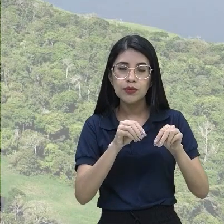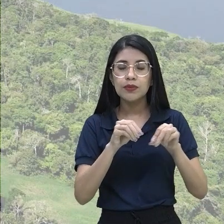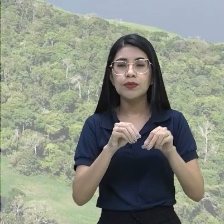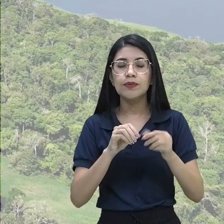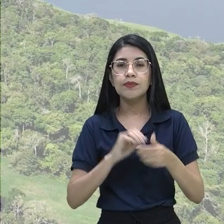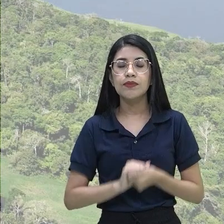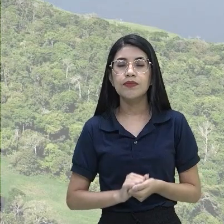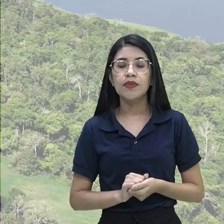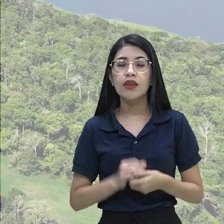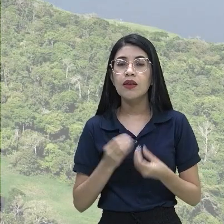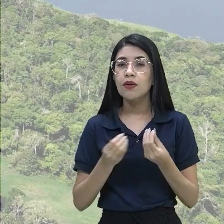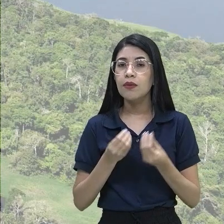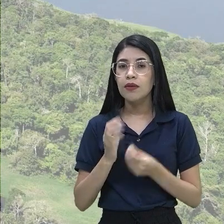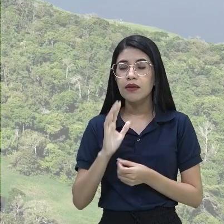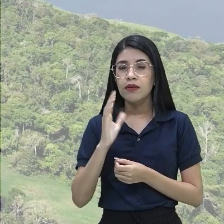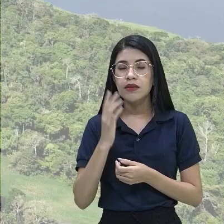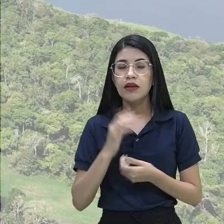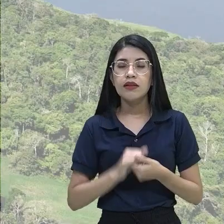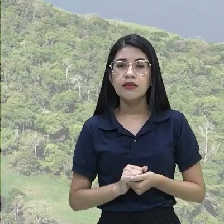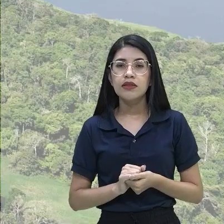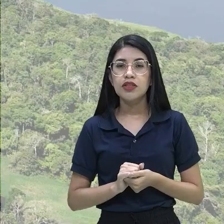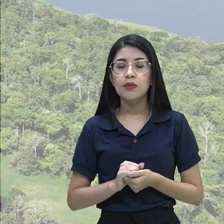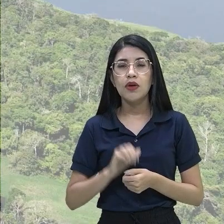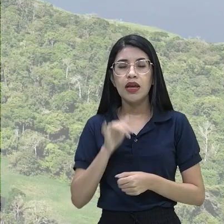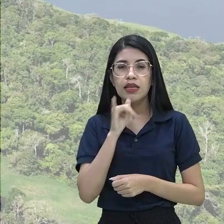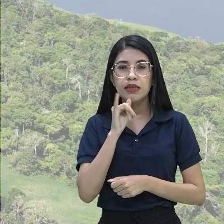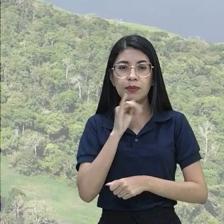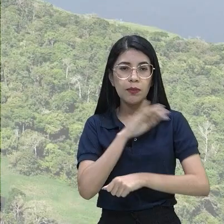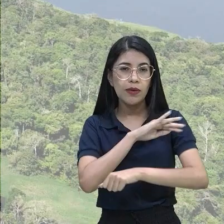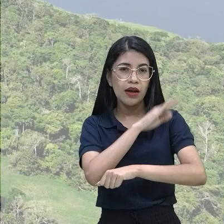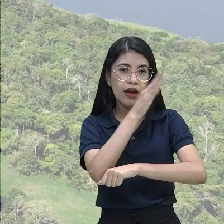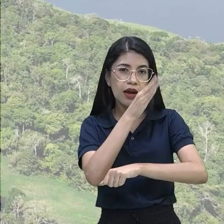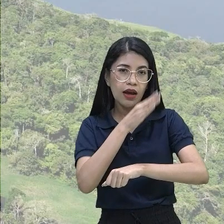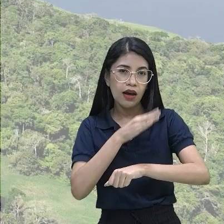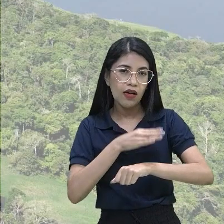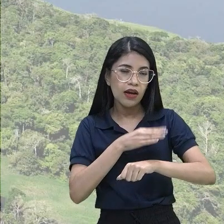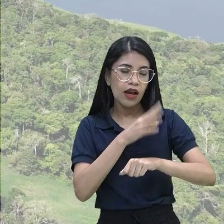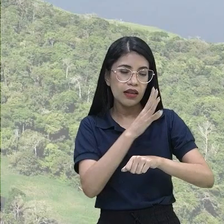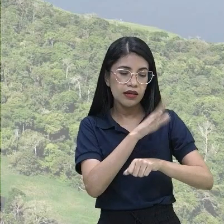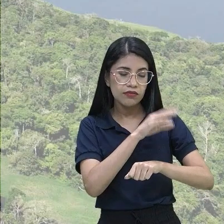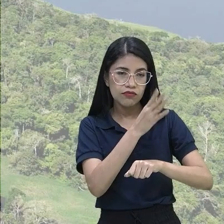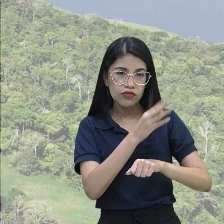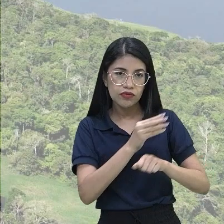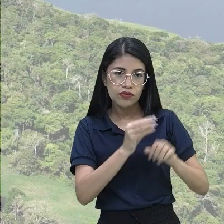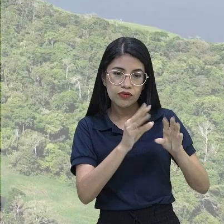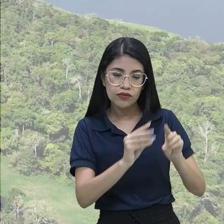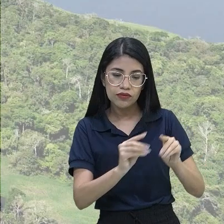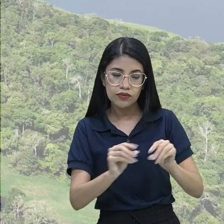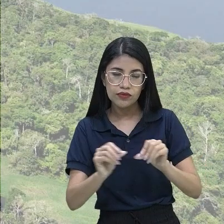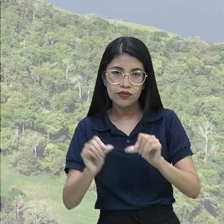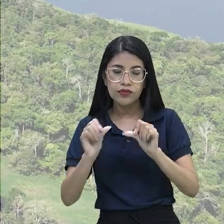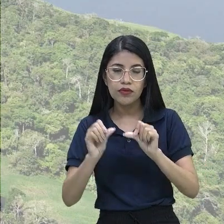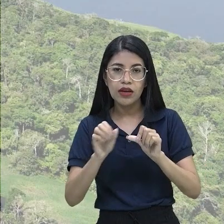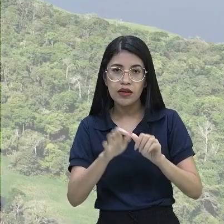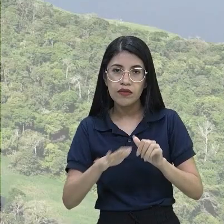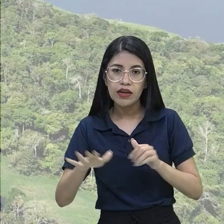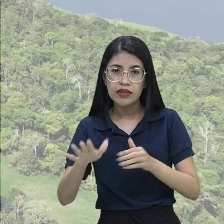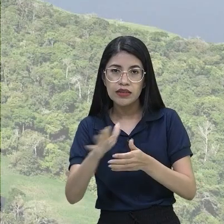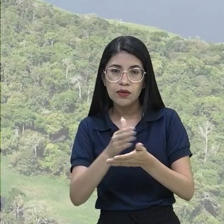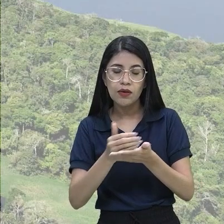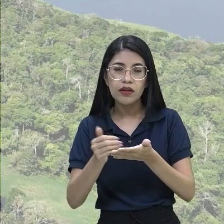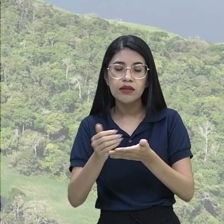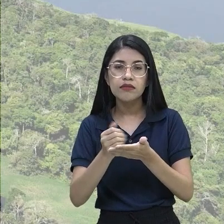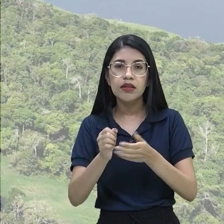de sedimentos que veio de uma área bem mais alta, né? No caso aí essas serras, os morros, isso há milhões de anos, tá,